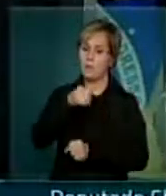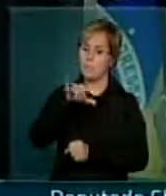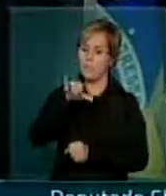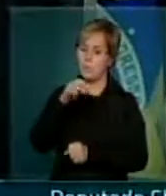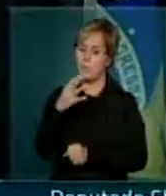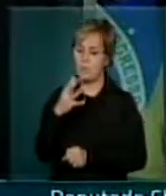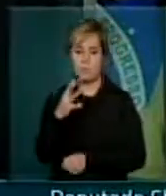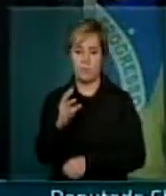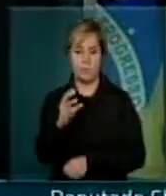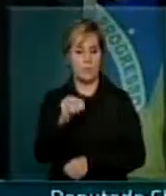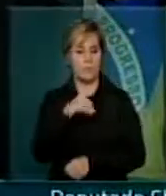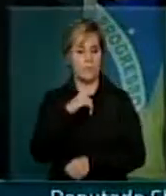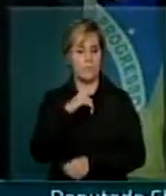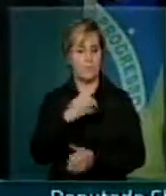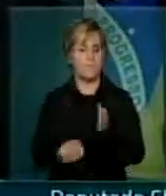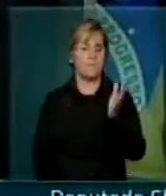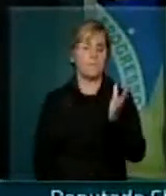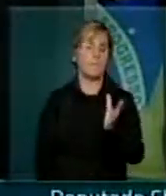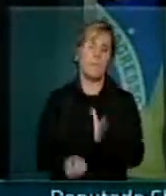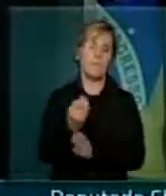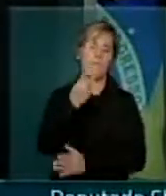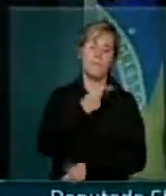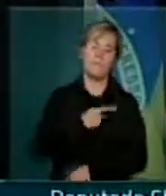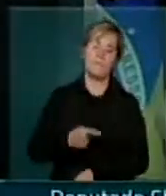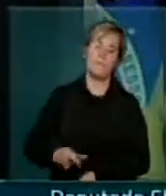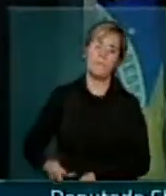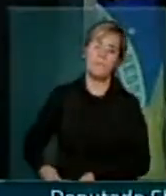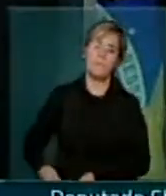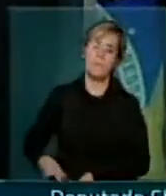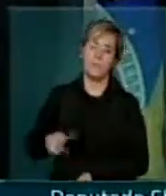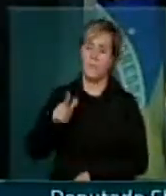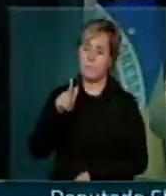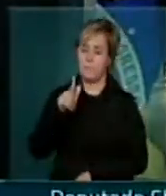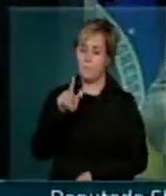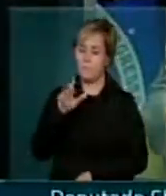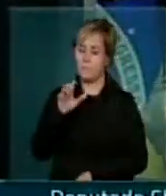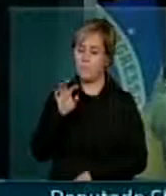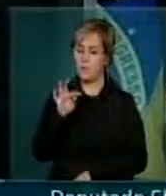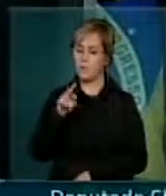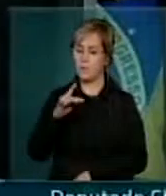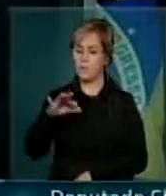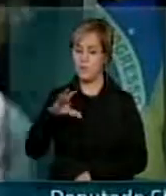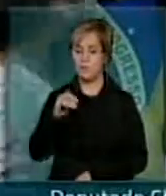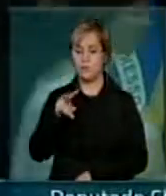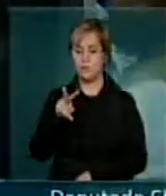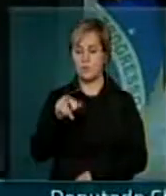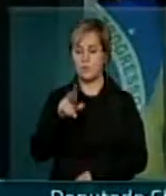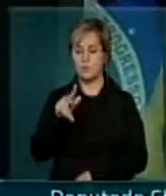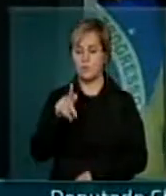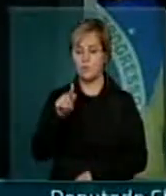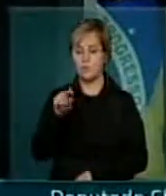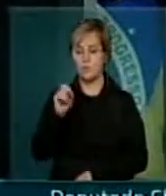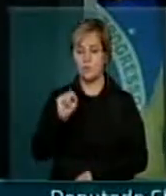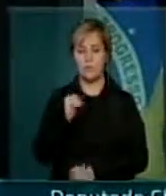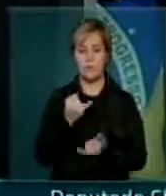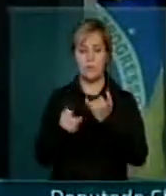1940, quando foi instituído pelo presidente Getúlio Vargas, corresponderia a